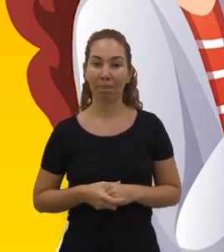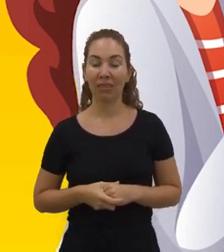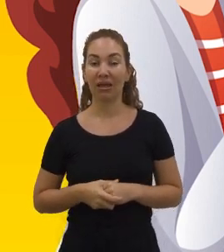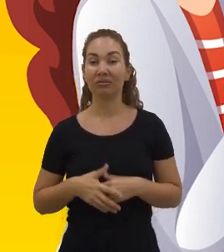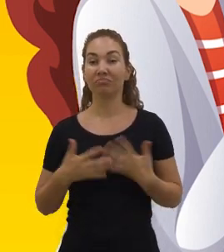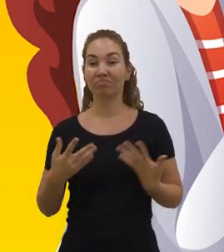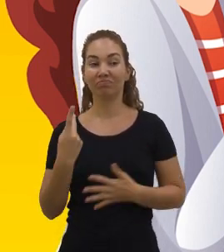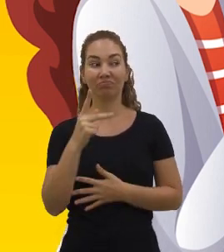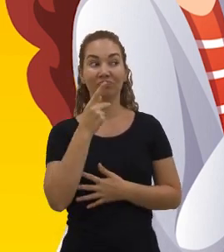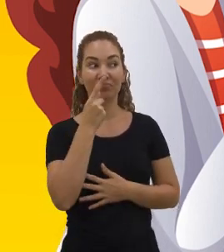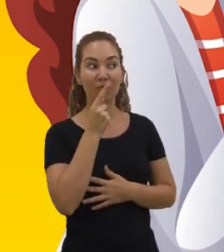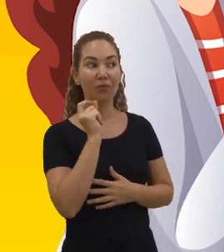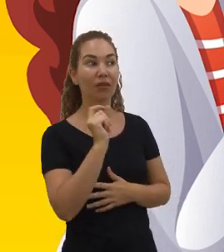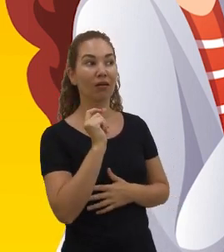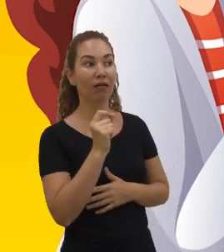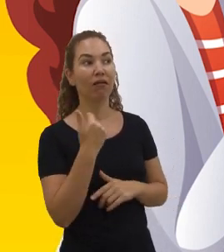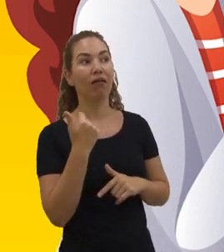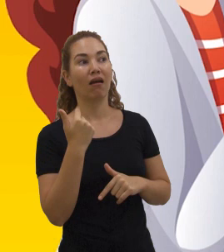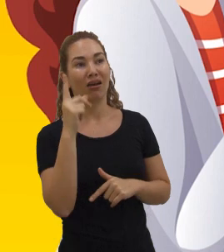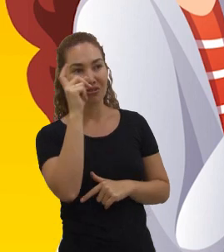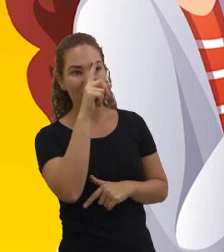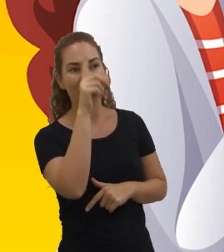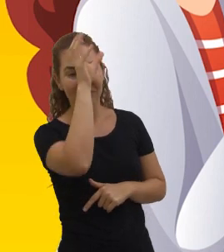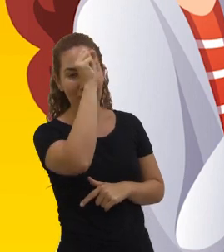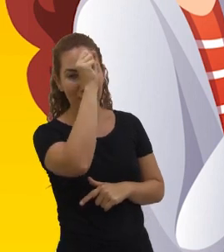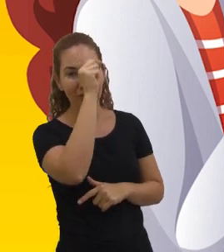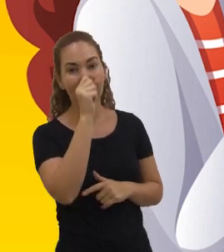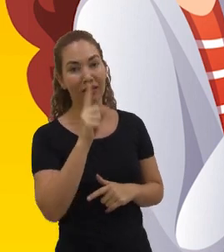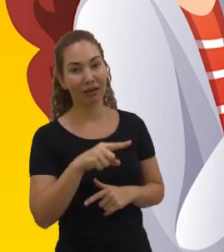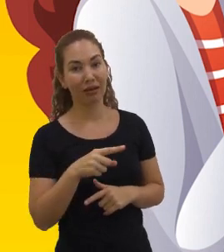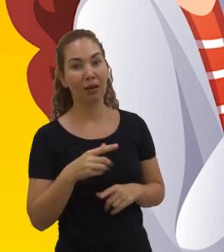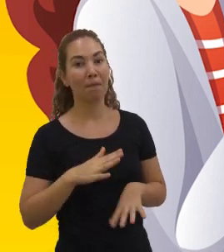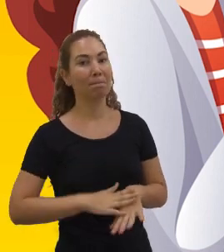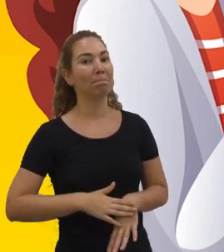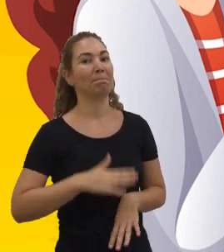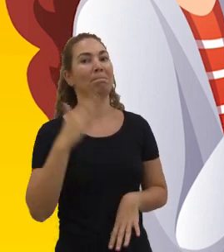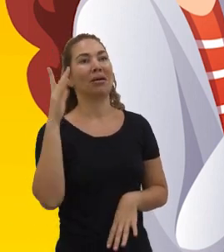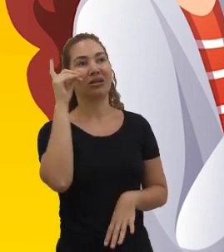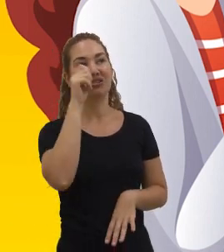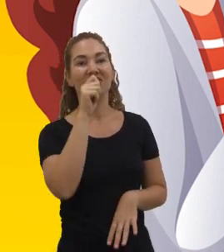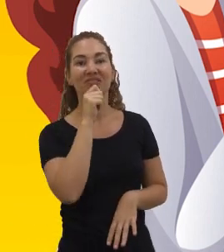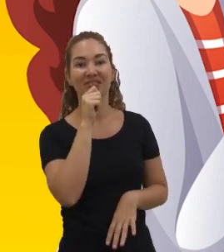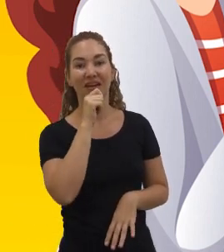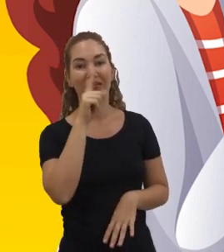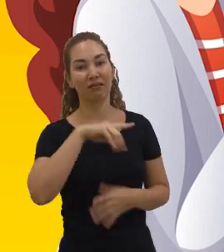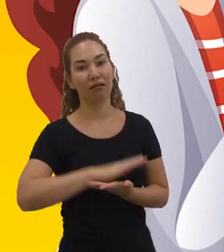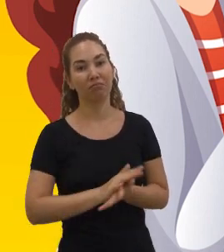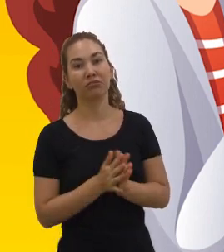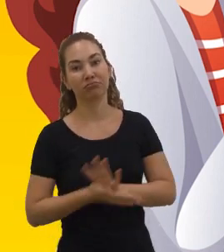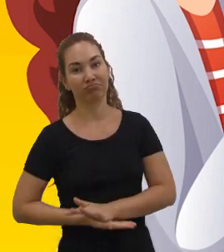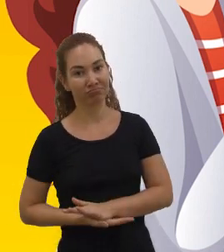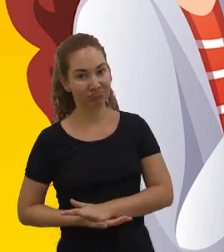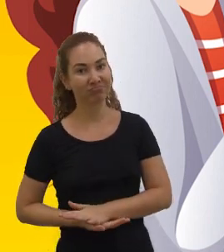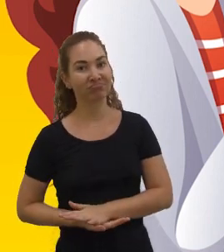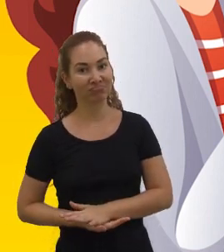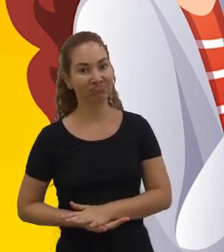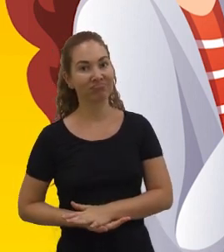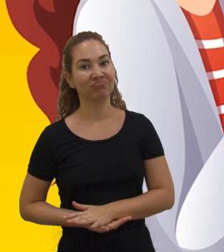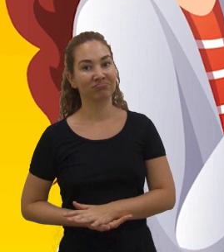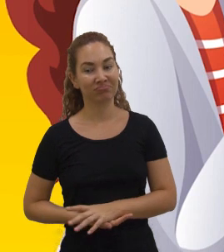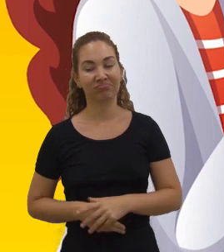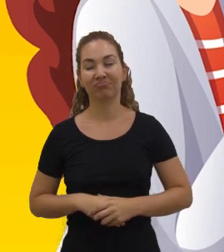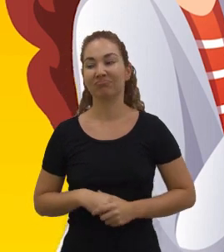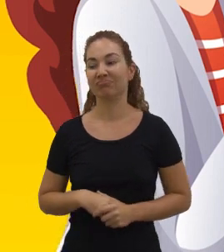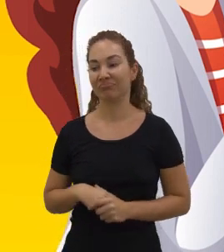Carol, e tu falou essa questão de que dá trabalho aprender, né? Mas eu acho que dá muito mais trabalho ser preconceituoso, né? Do que É.